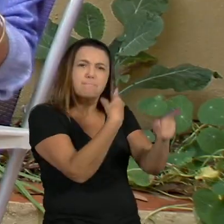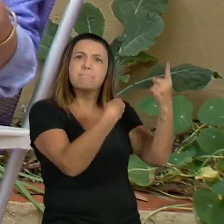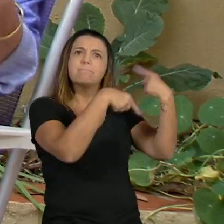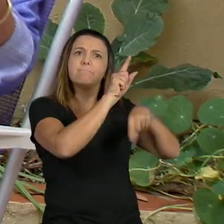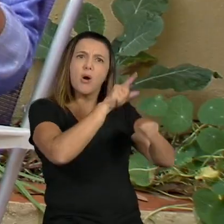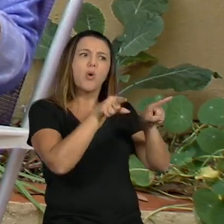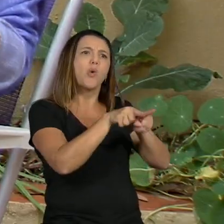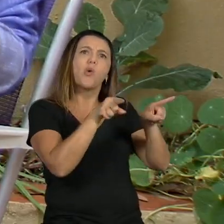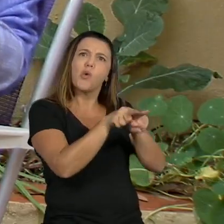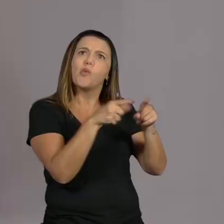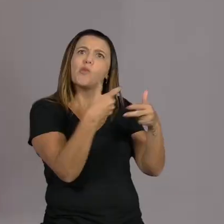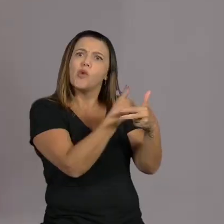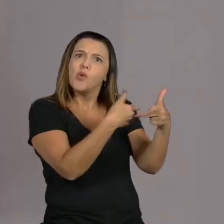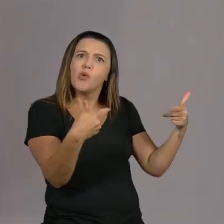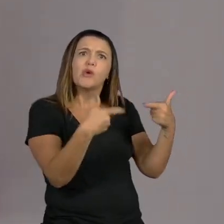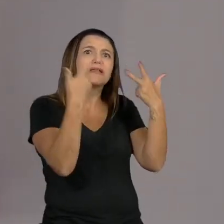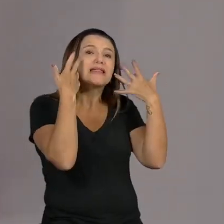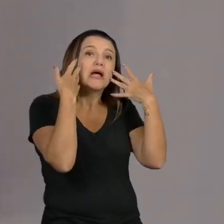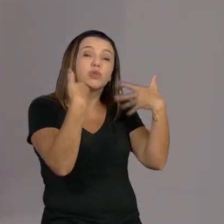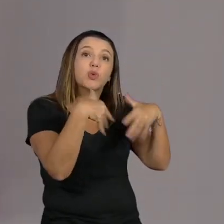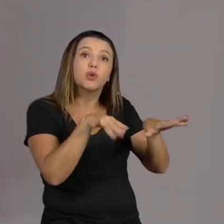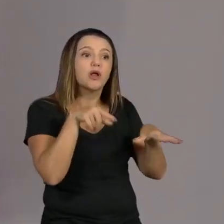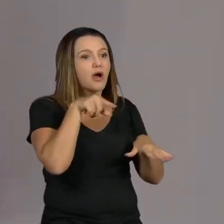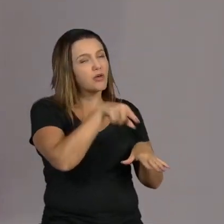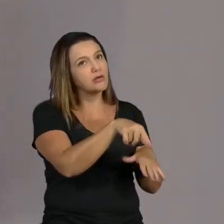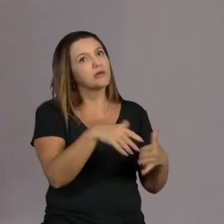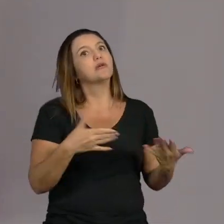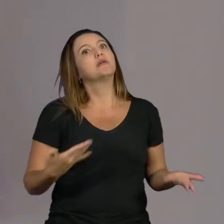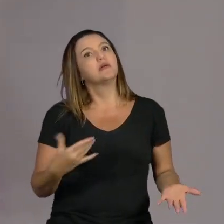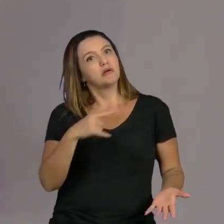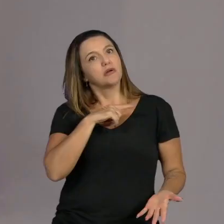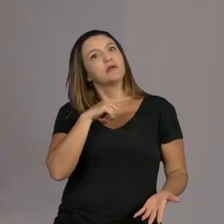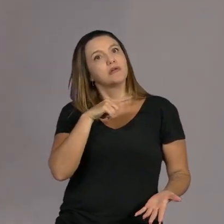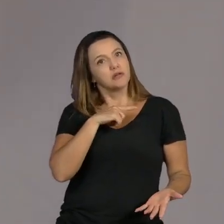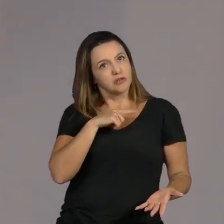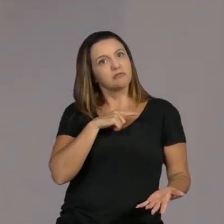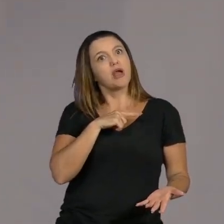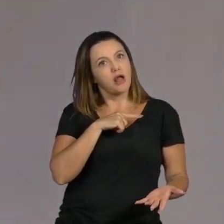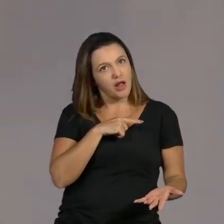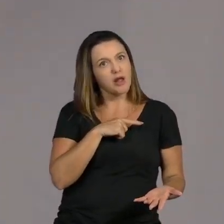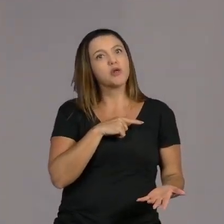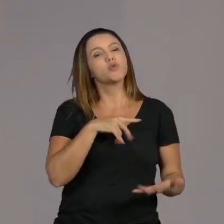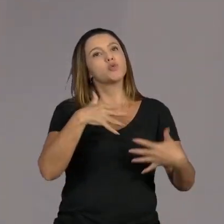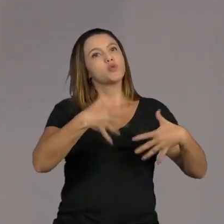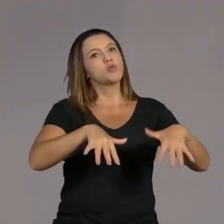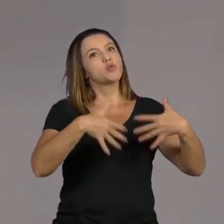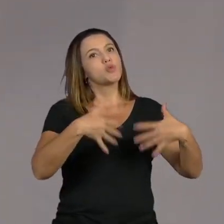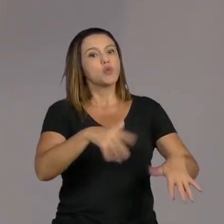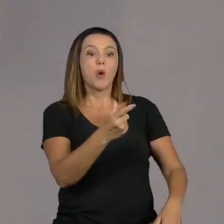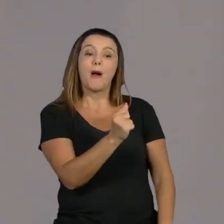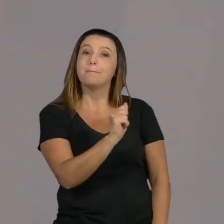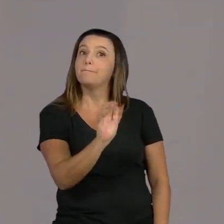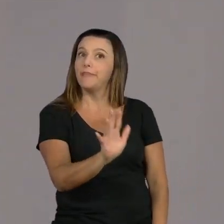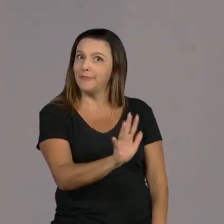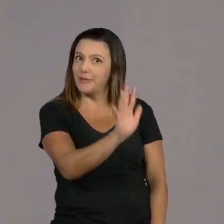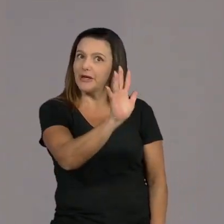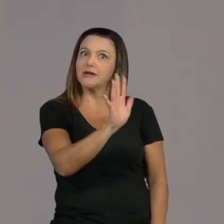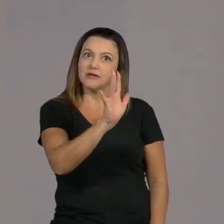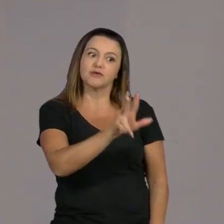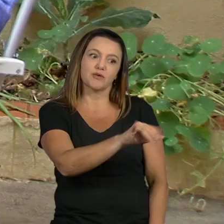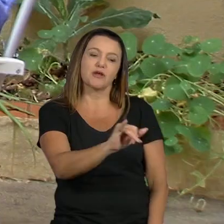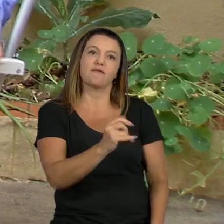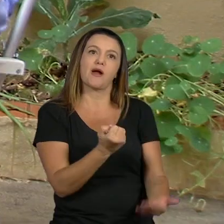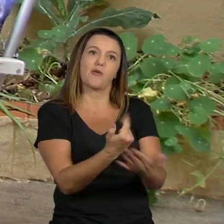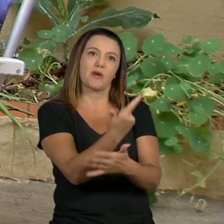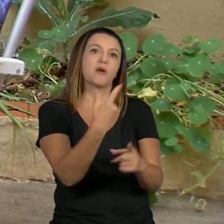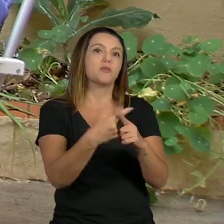sintéticos seguros ou naturais, é claro que isso vai ter um impacto ainda para o consumidor final, que uma das grandes questões desse movimento da beleza